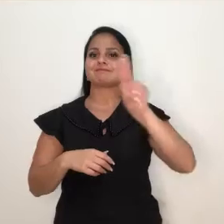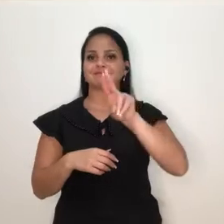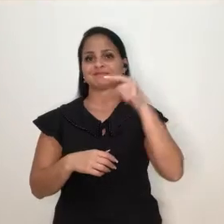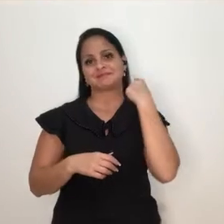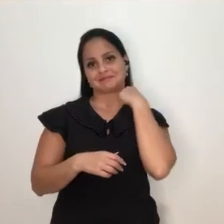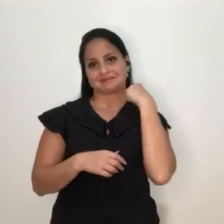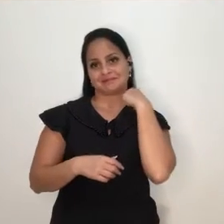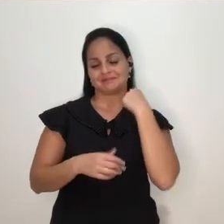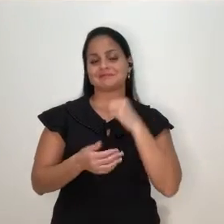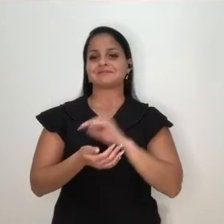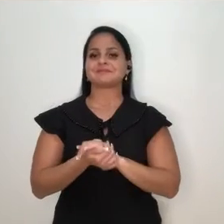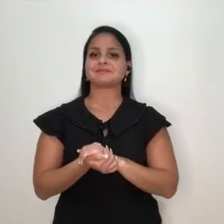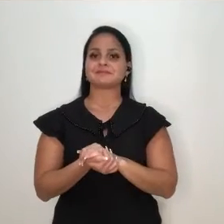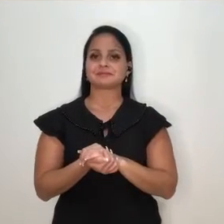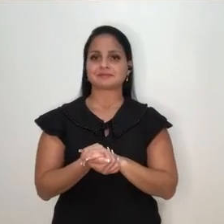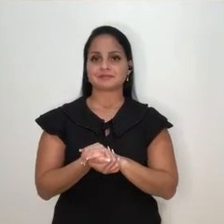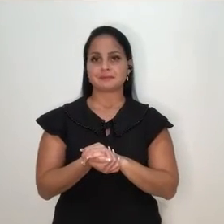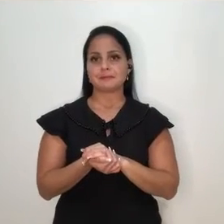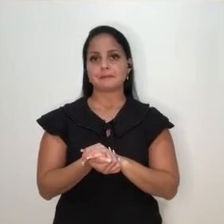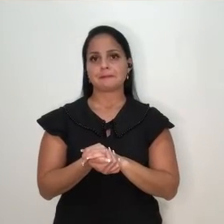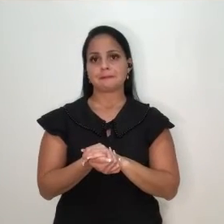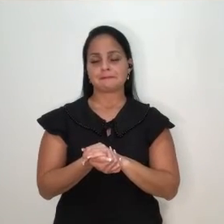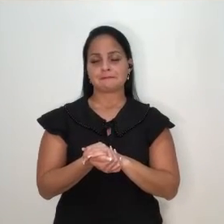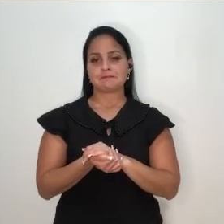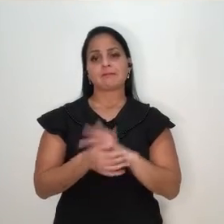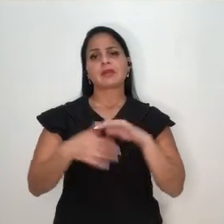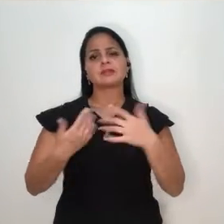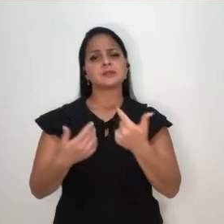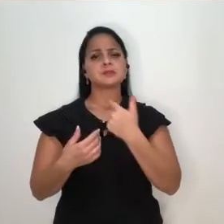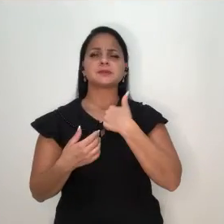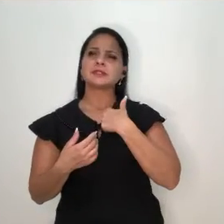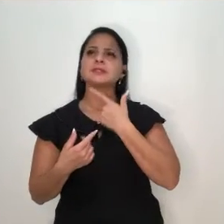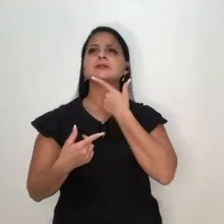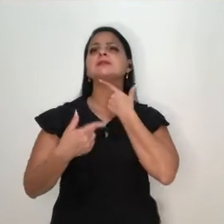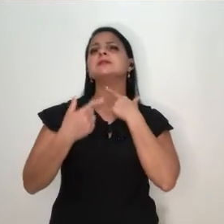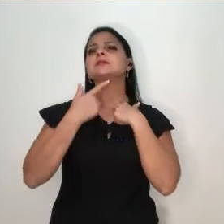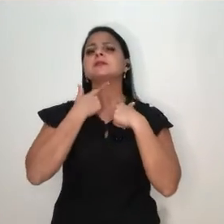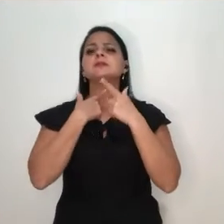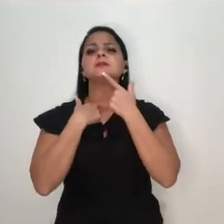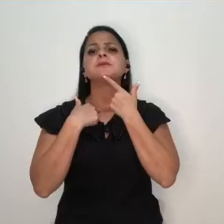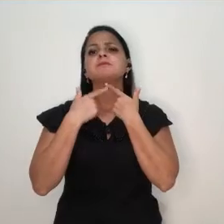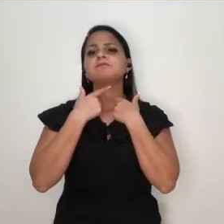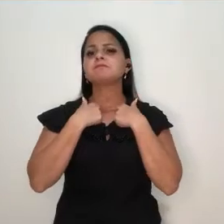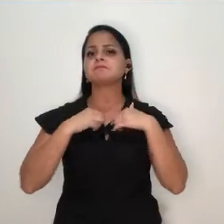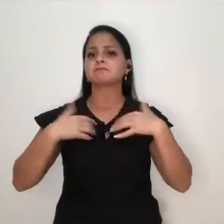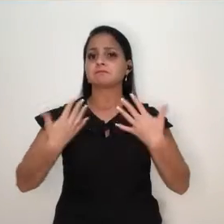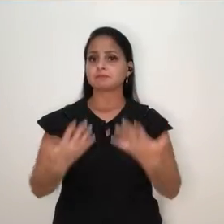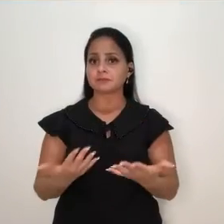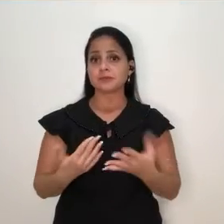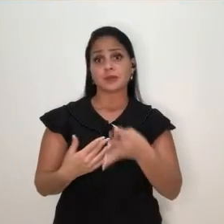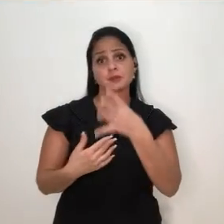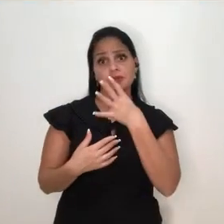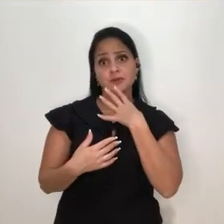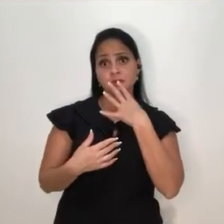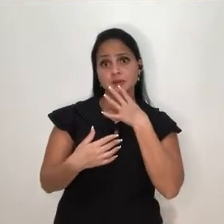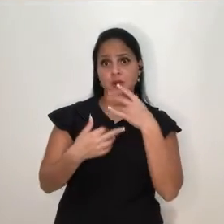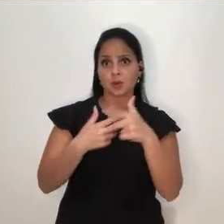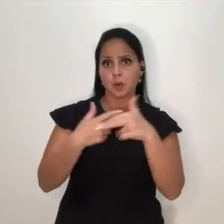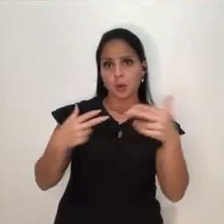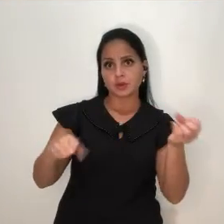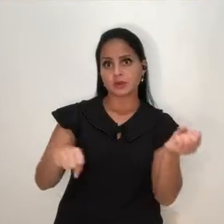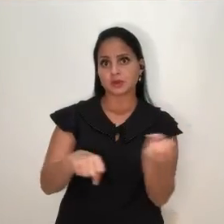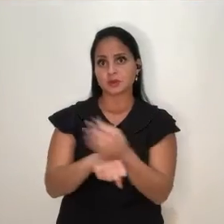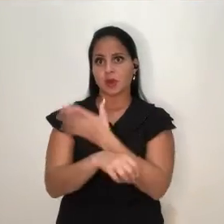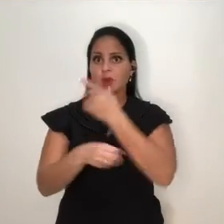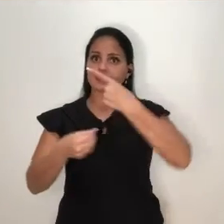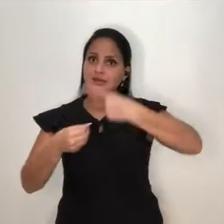mesmo. E eu fiquei muito na expectativa de conhecer algo novo, de ir